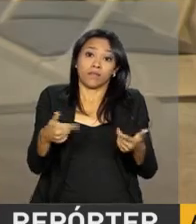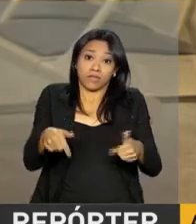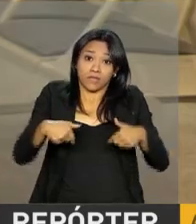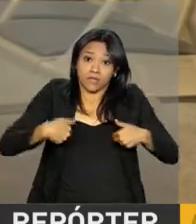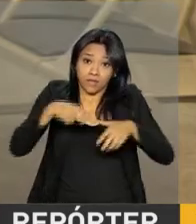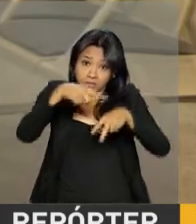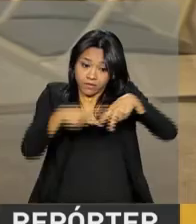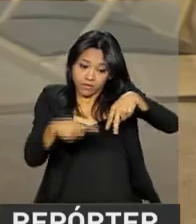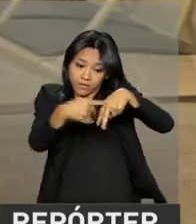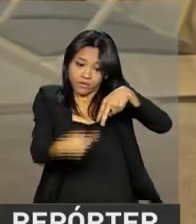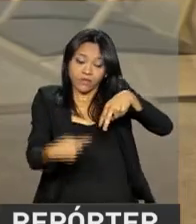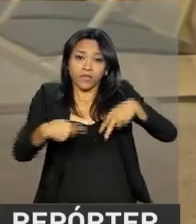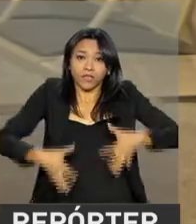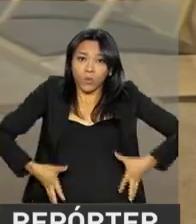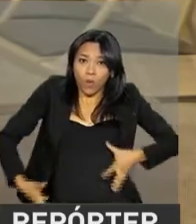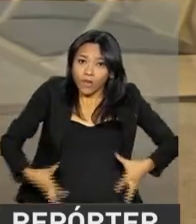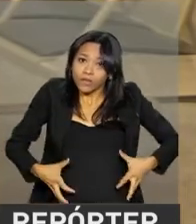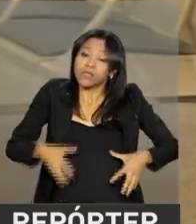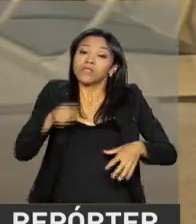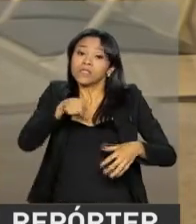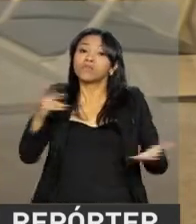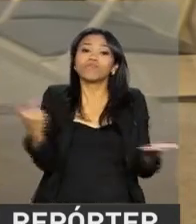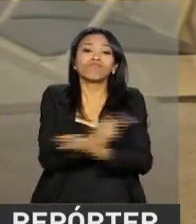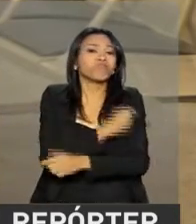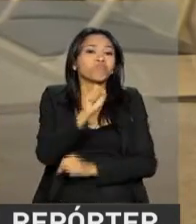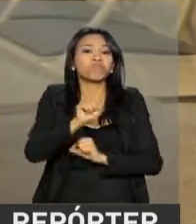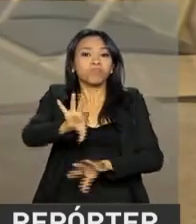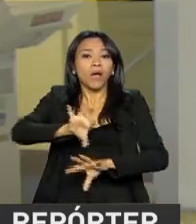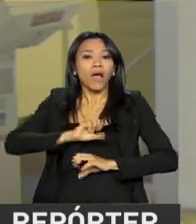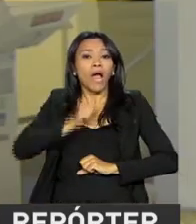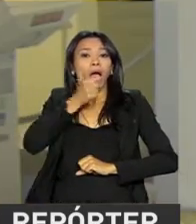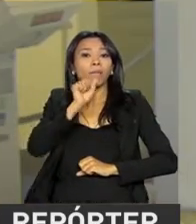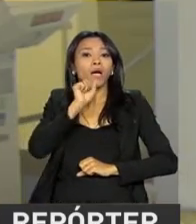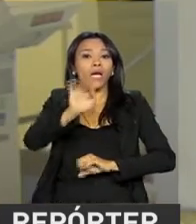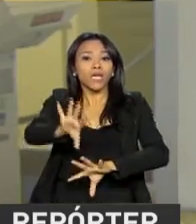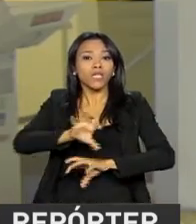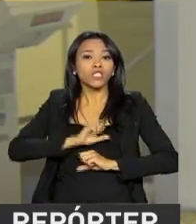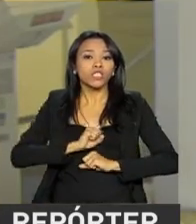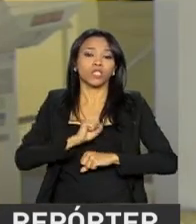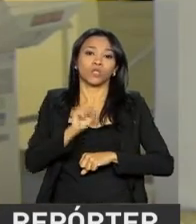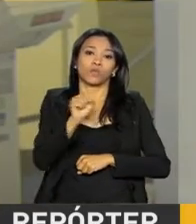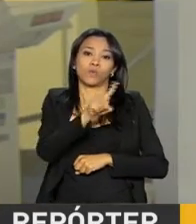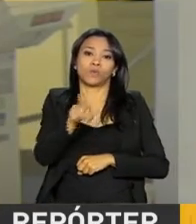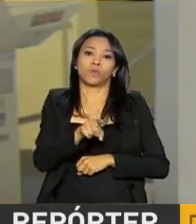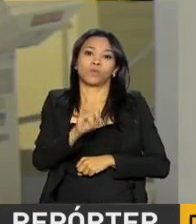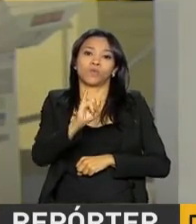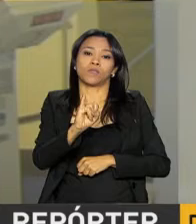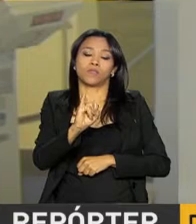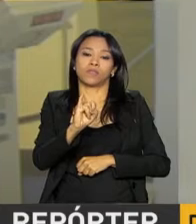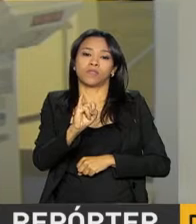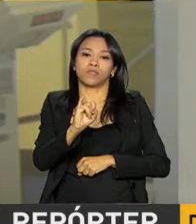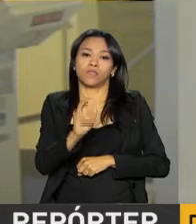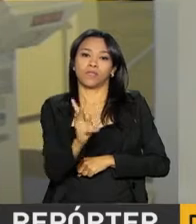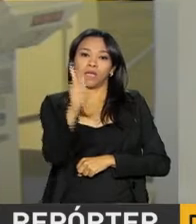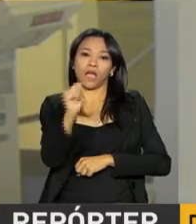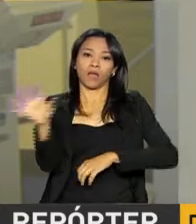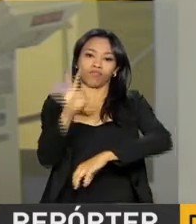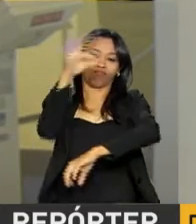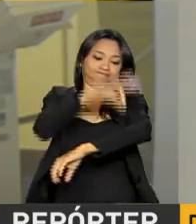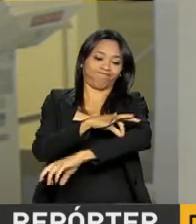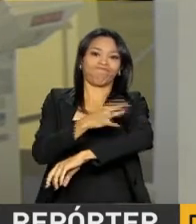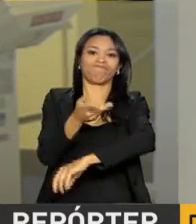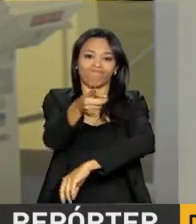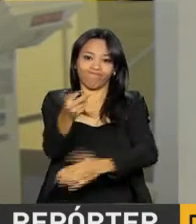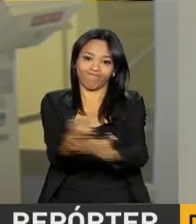A suspeita é de que a mãe tenha contraído o vírus Zika durante a gestação. Eu tive mancha vermelha na gravidez com 2 meses, mas